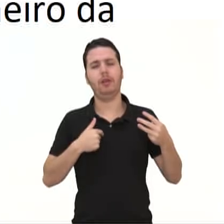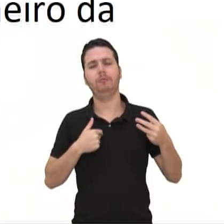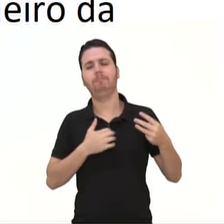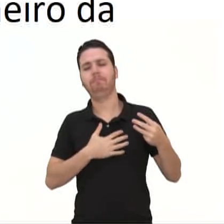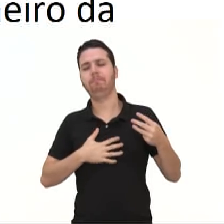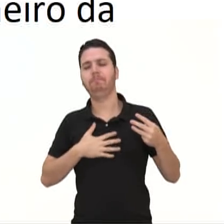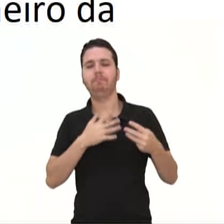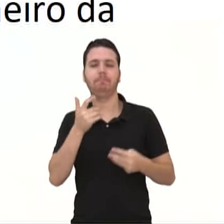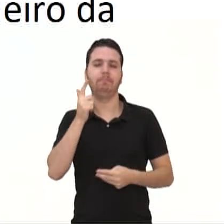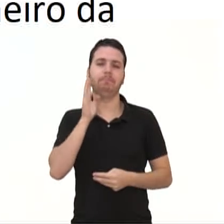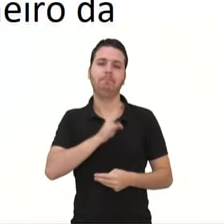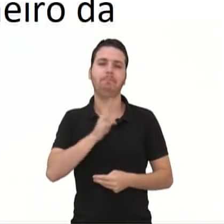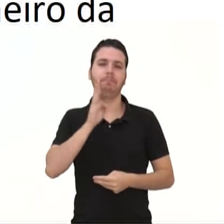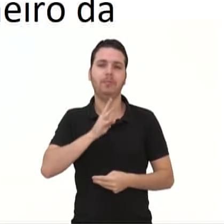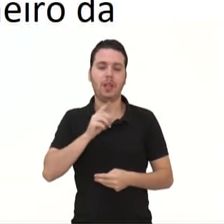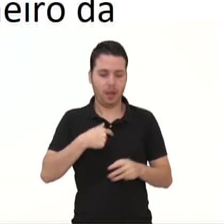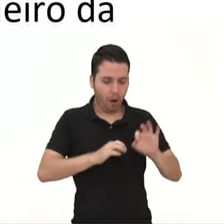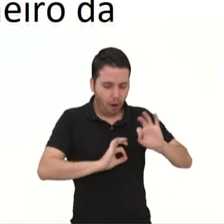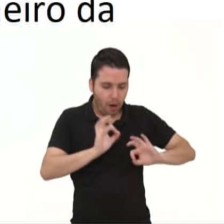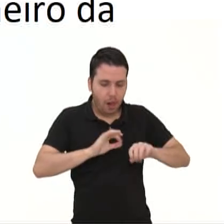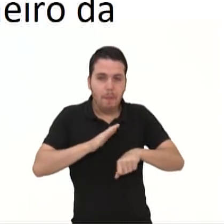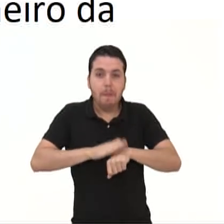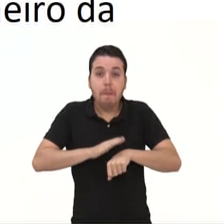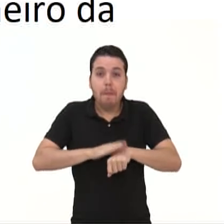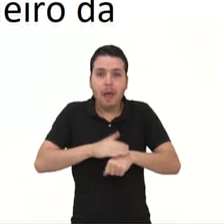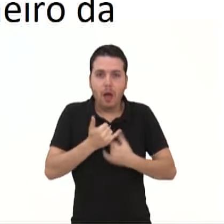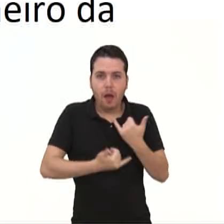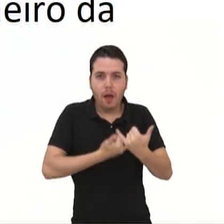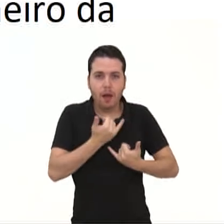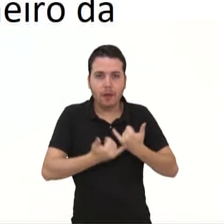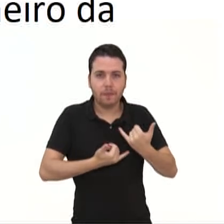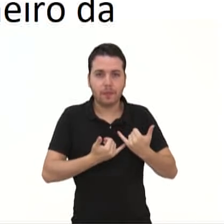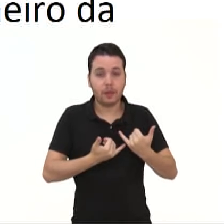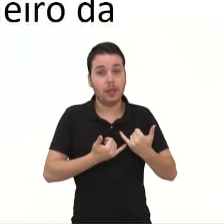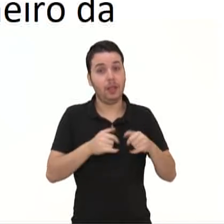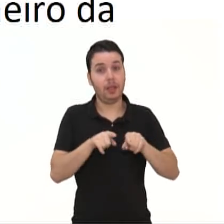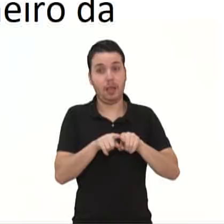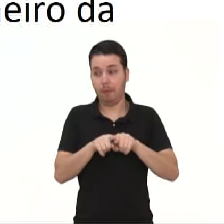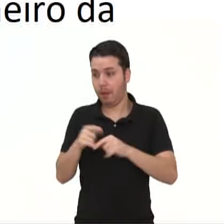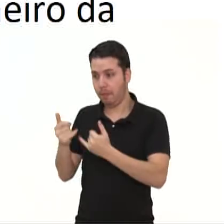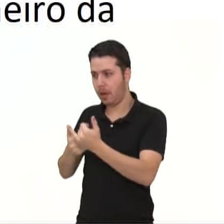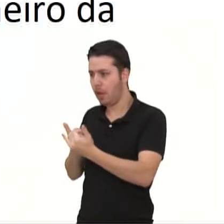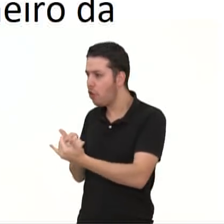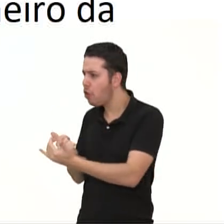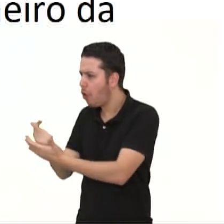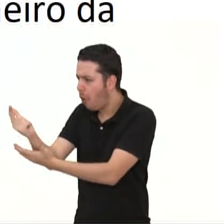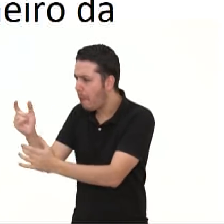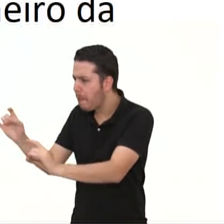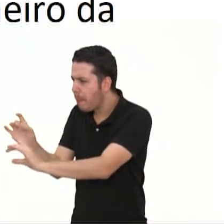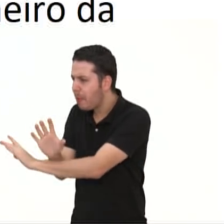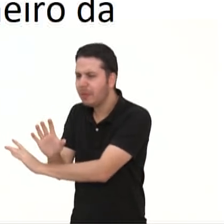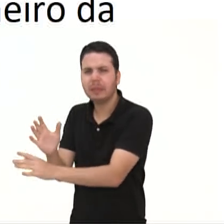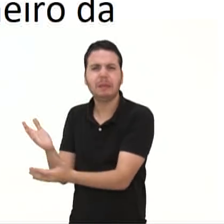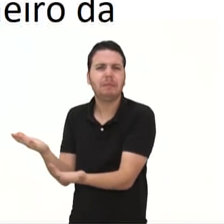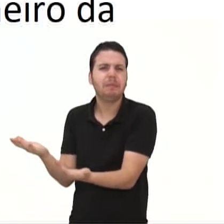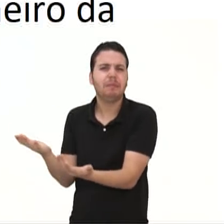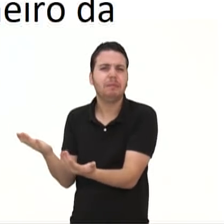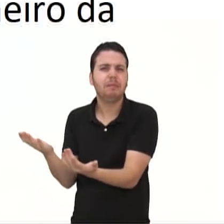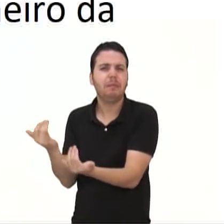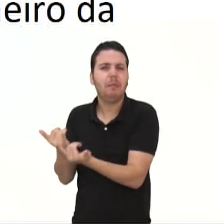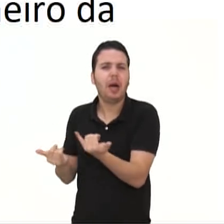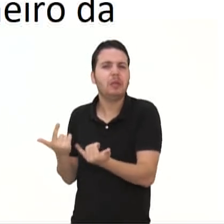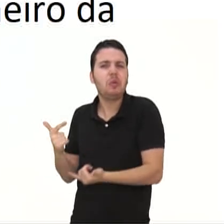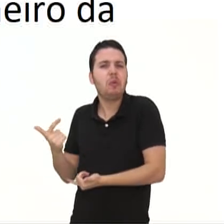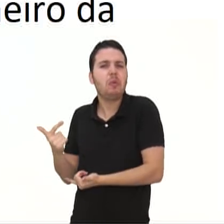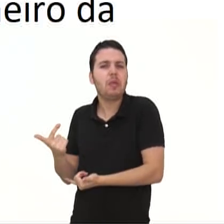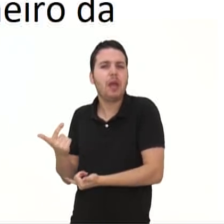brinquedos. Brinquedo que a gente compra pronto não tem graça.